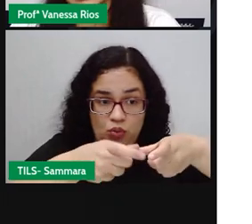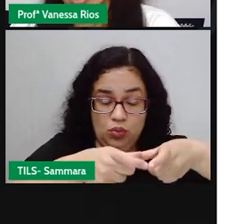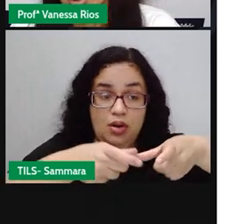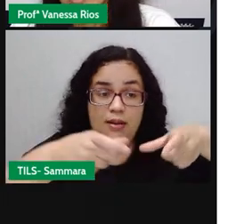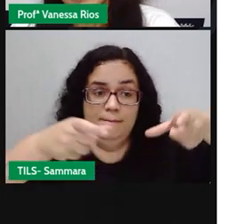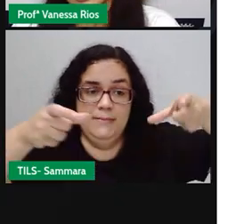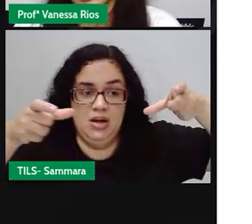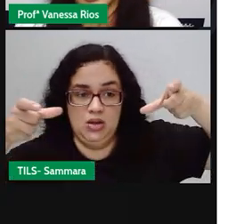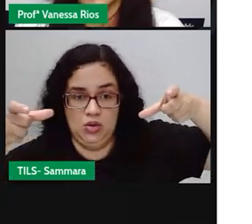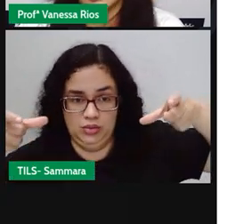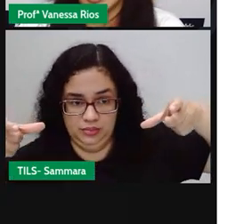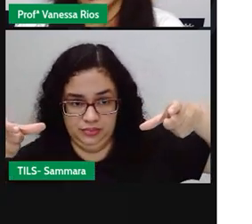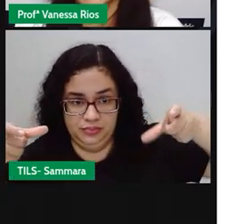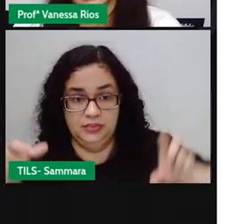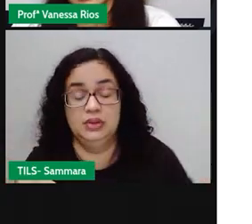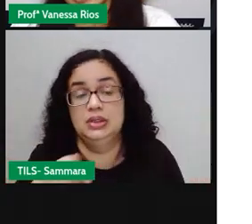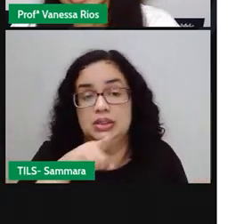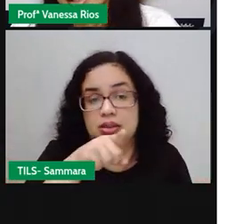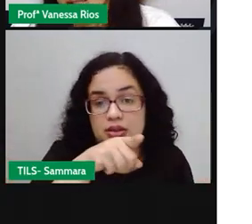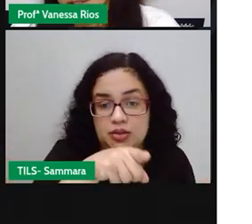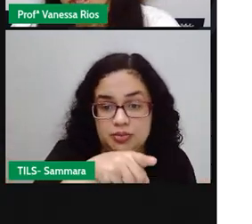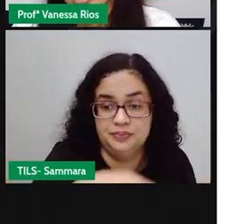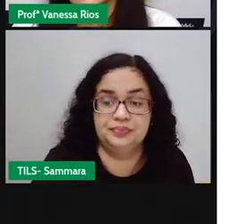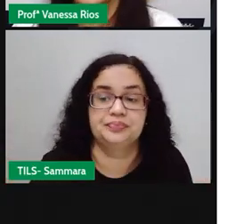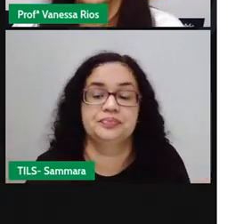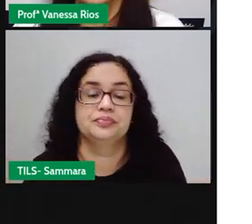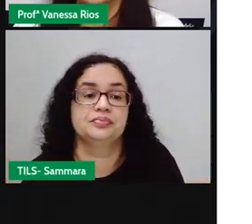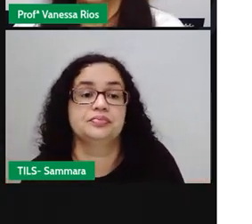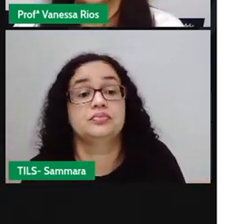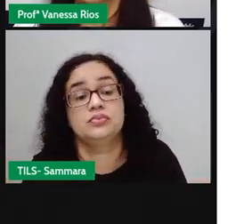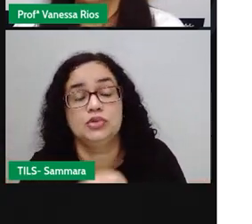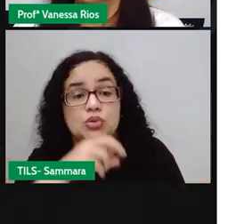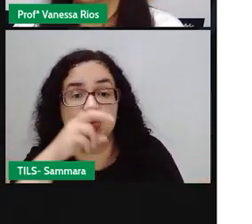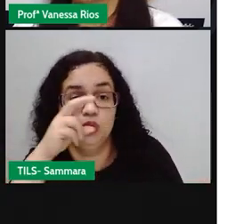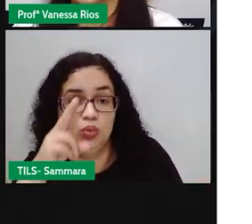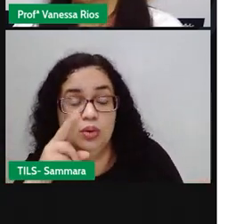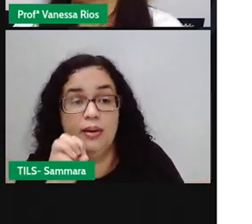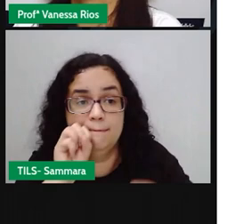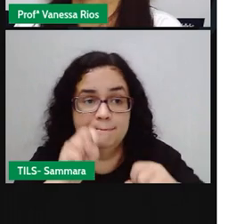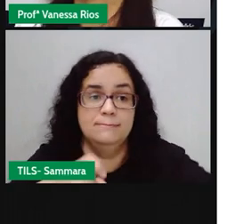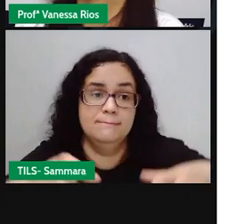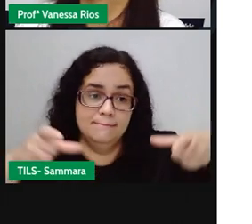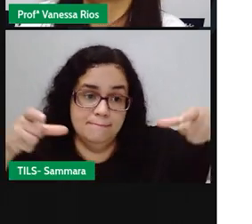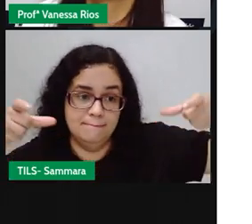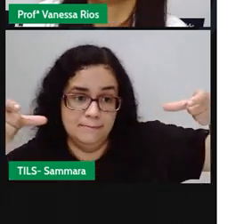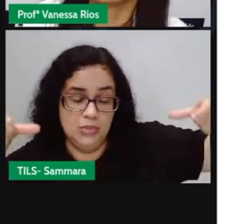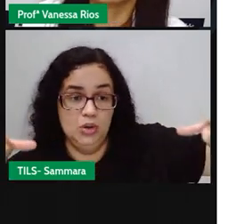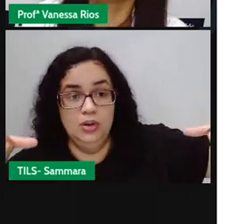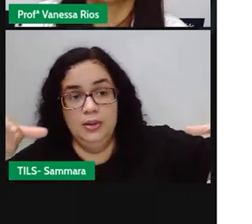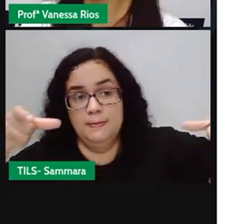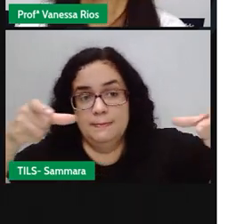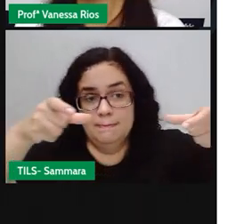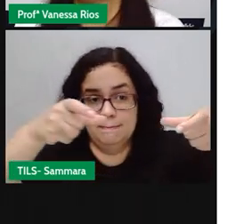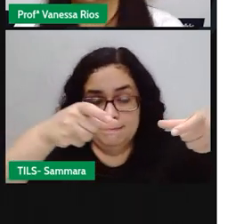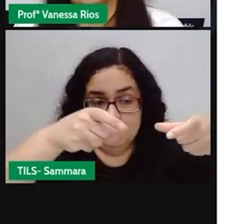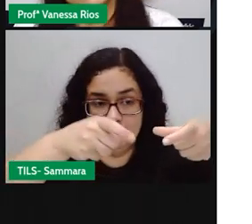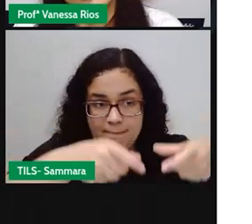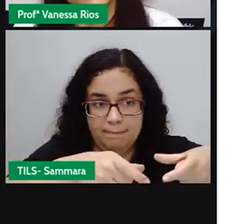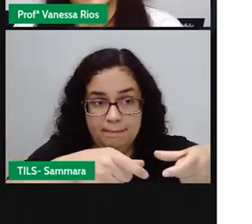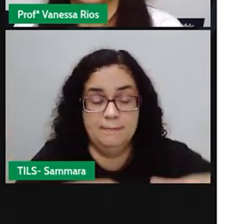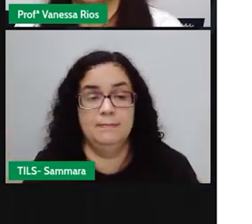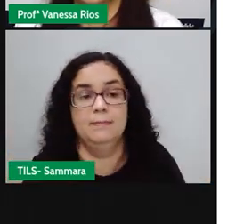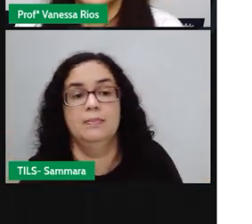para um maior, neste caso aí a ordem é crescente, ou a sequência pode partir de um número maior para um